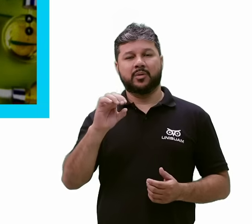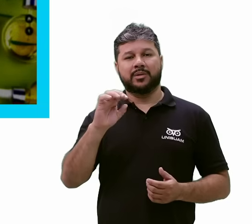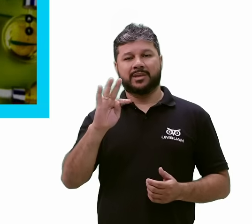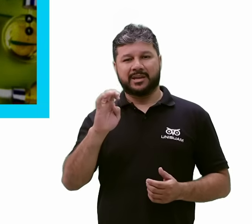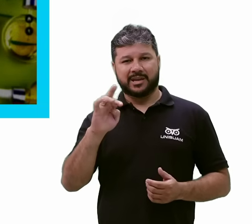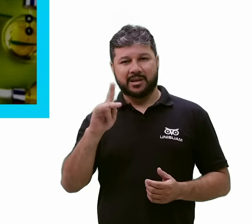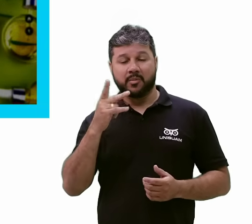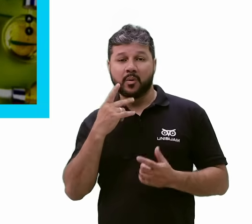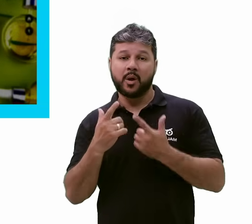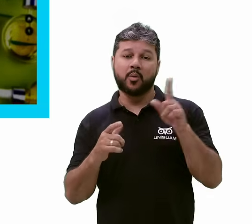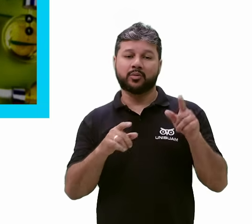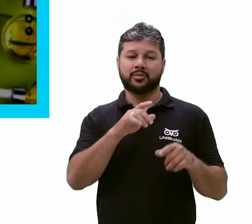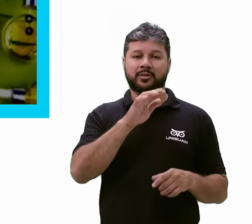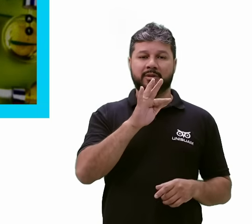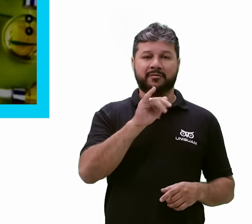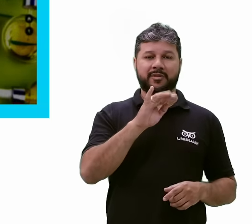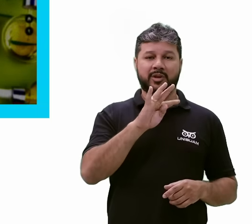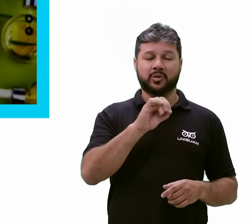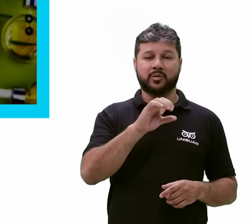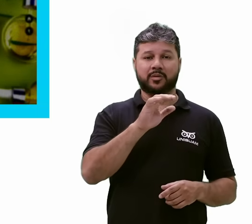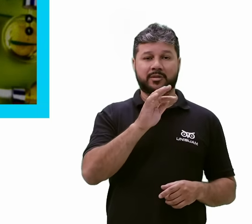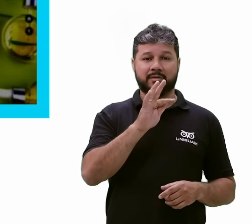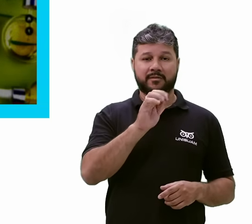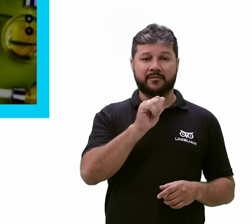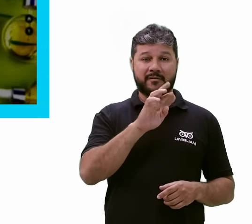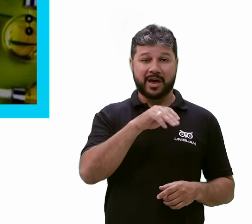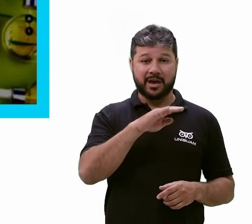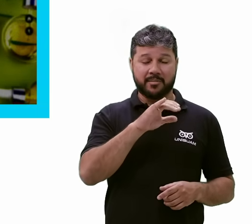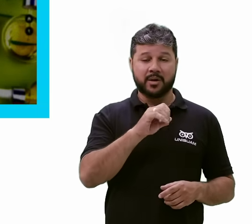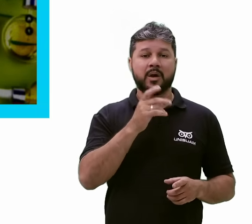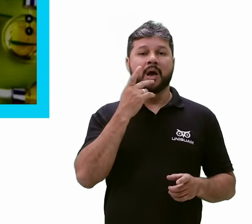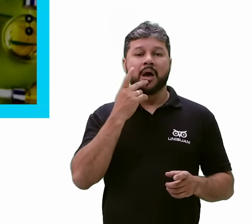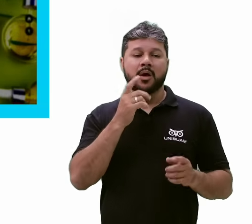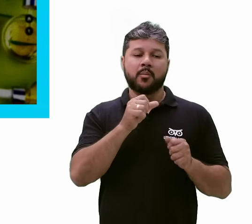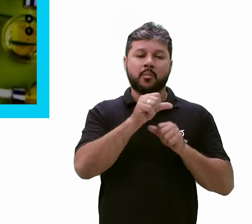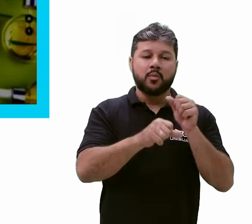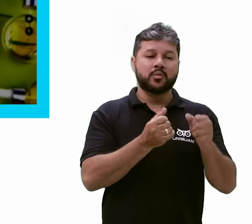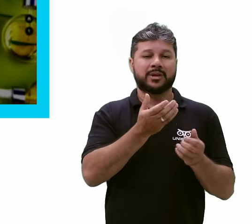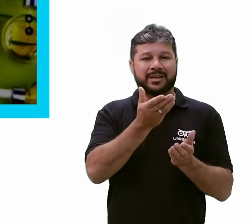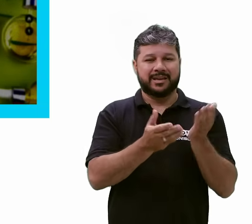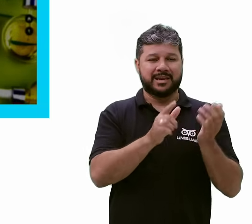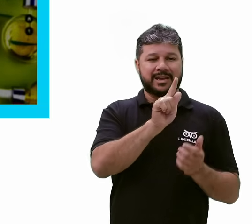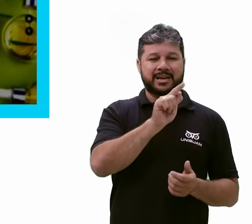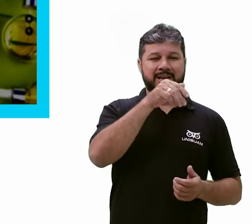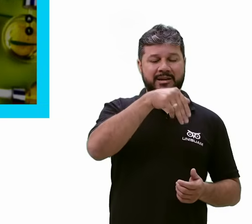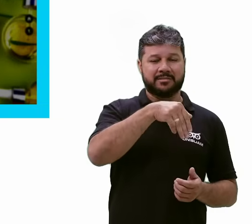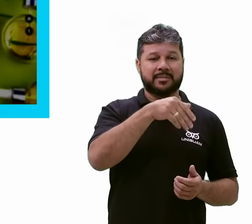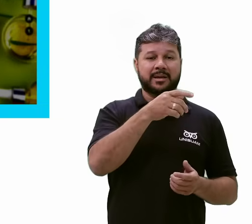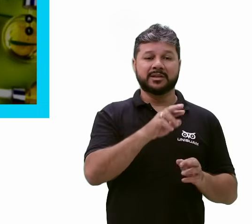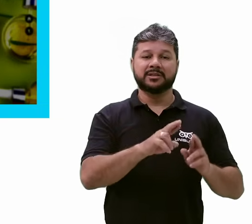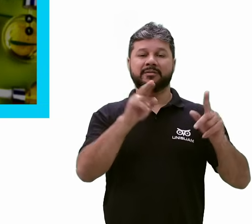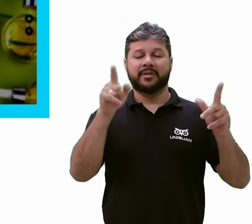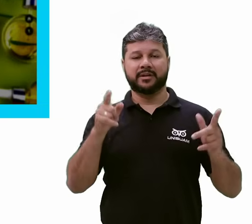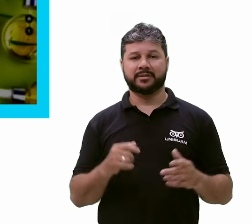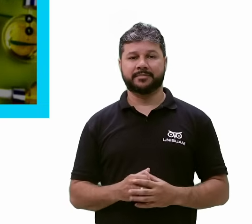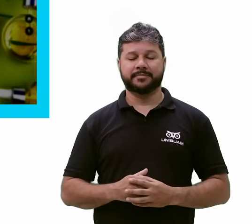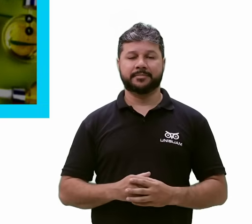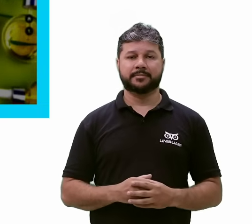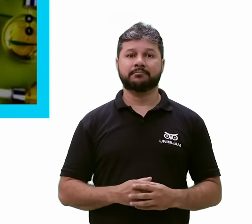é um fitofármaco, você vai usar de 0,25 miligramas por quilo até 8 miligramas por quilo.